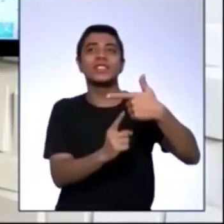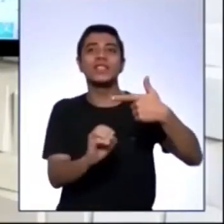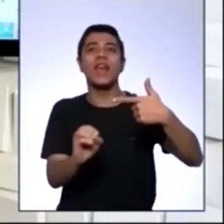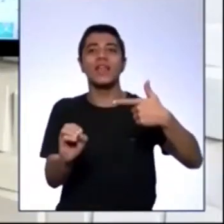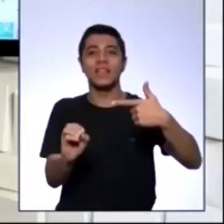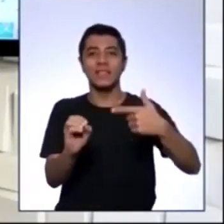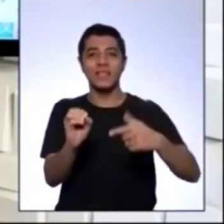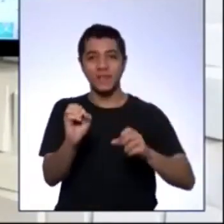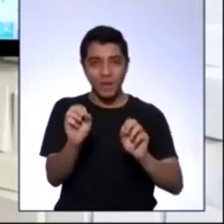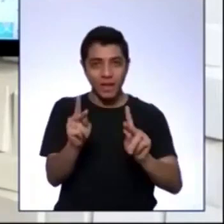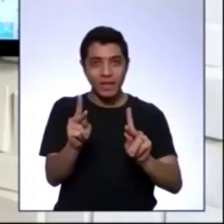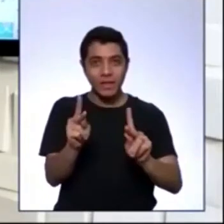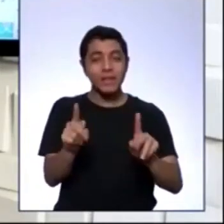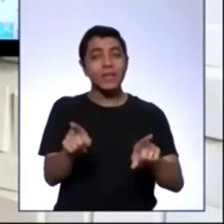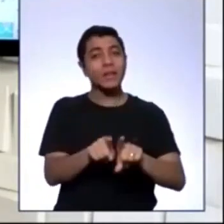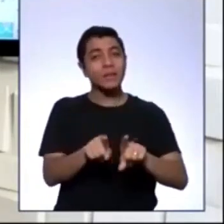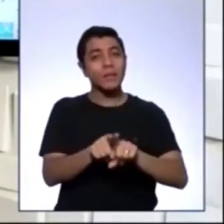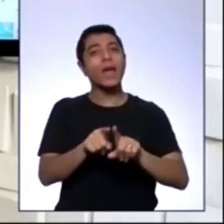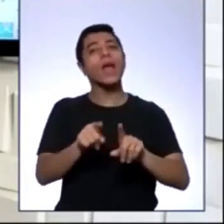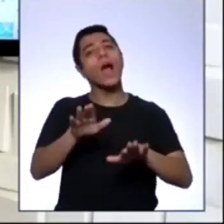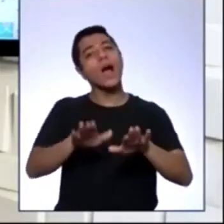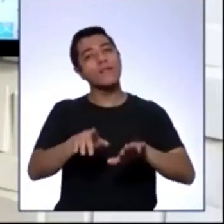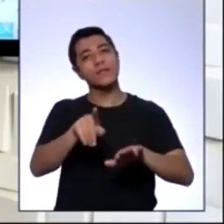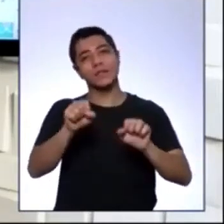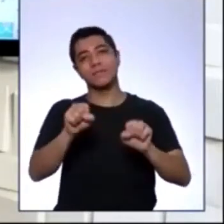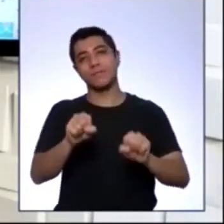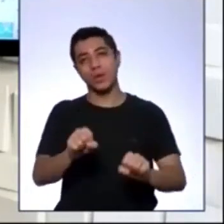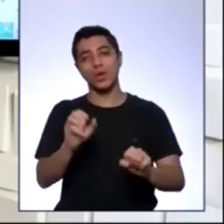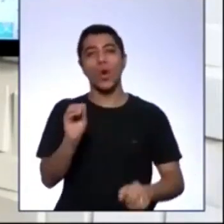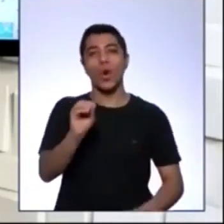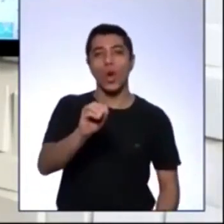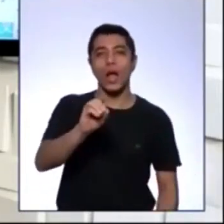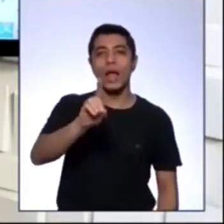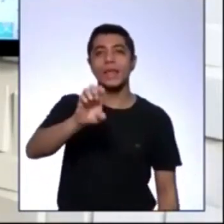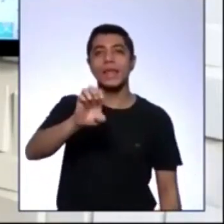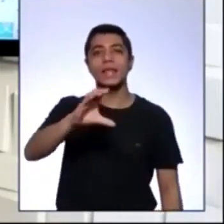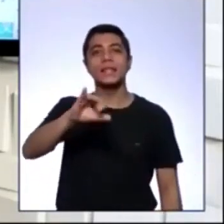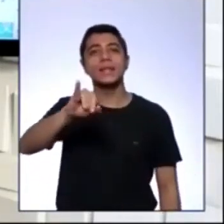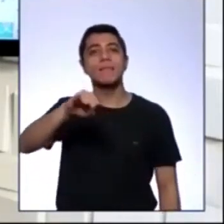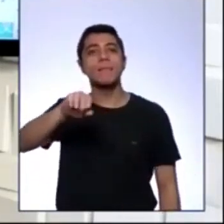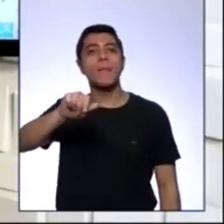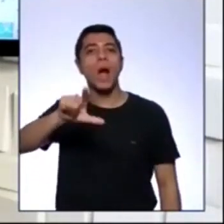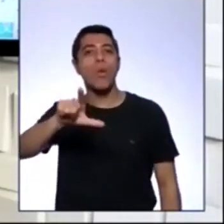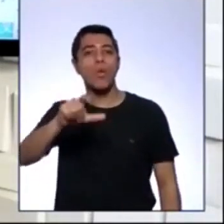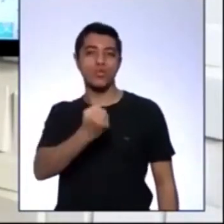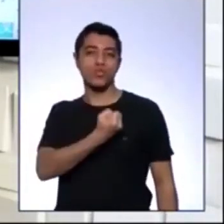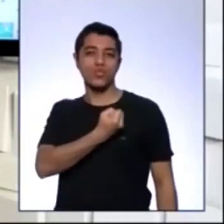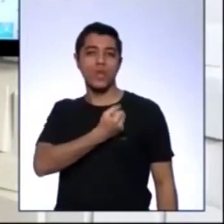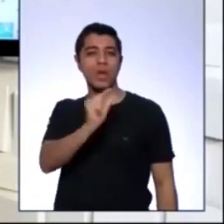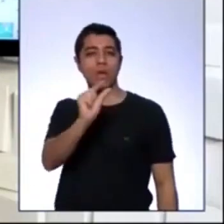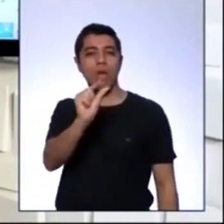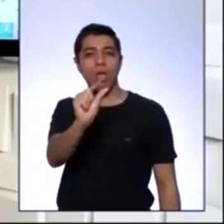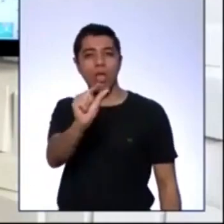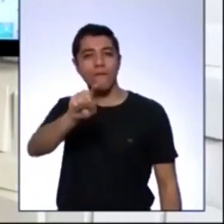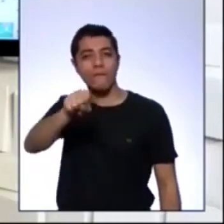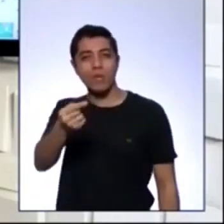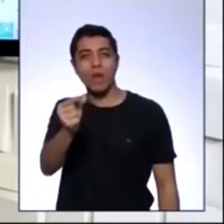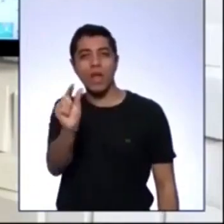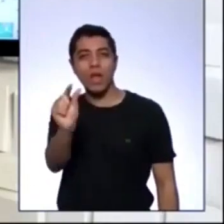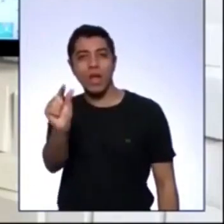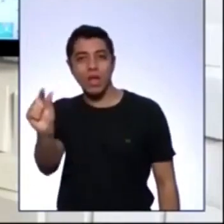até colocar na forma de número decimal Beleza de boa tamo junto